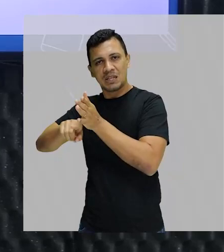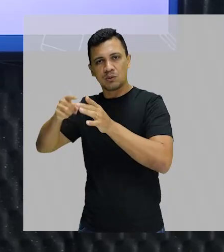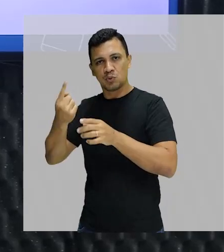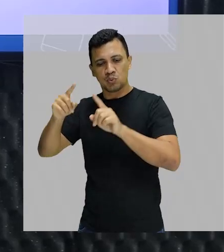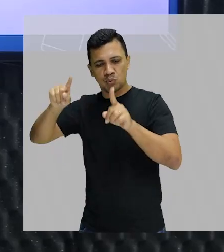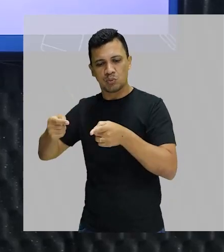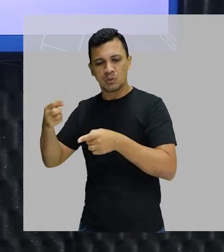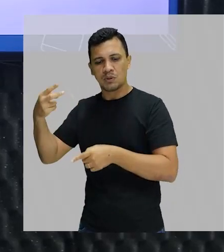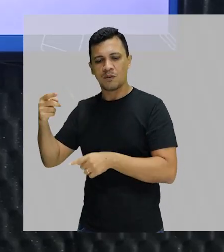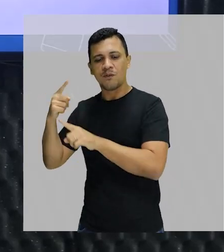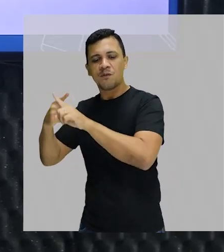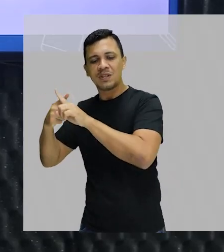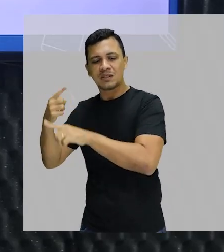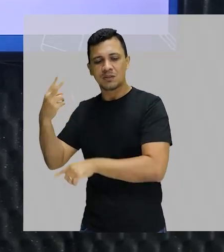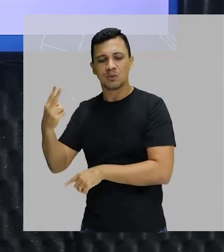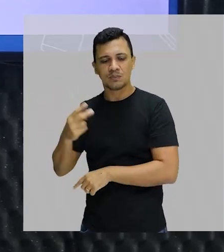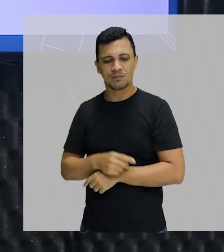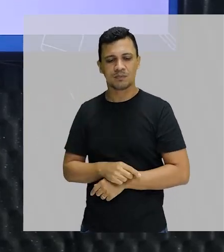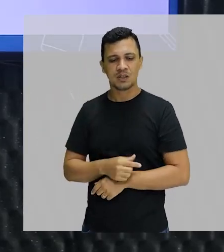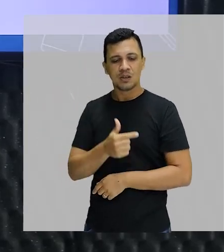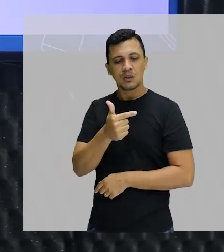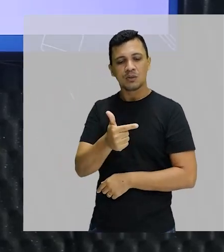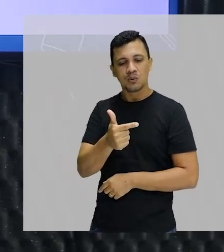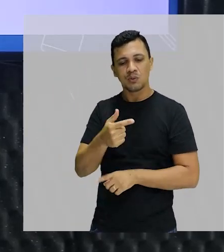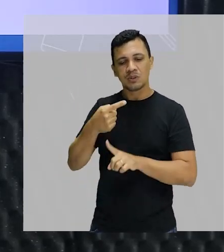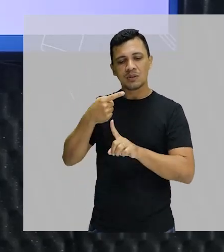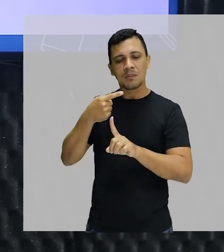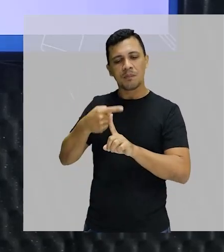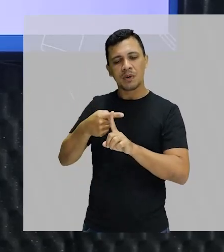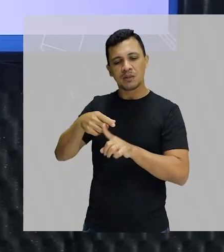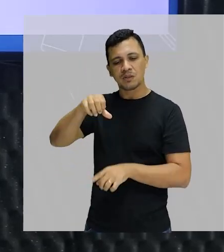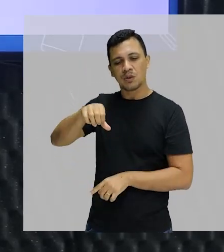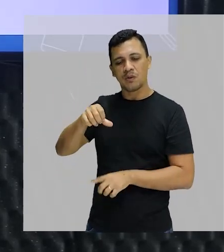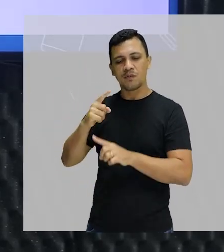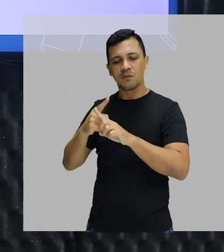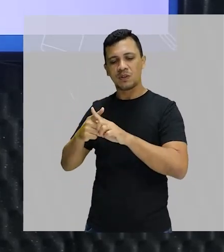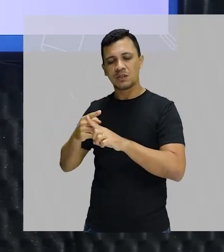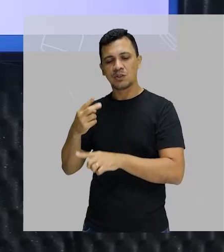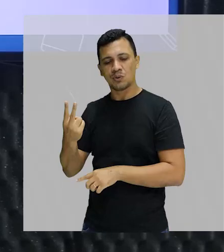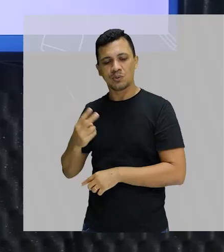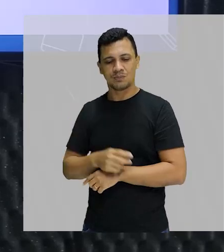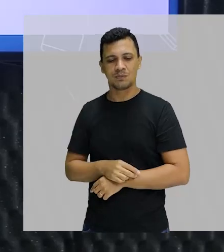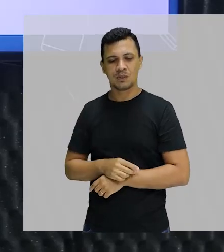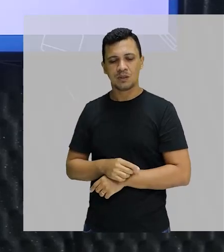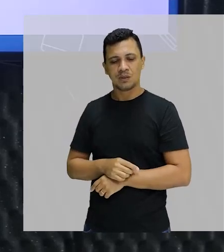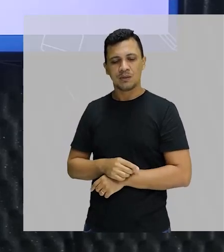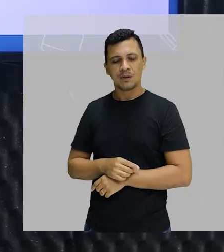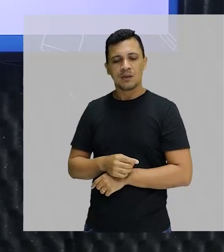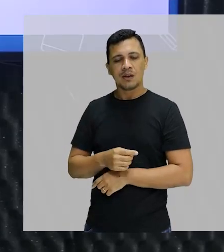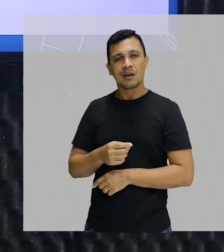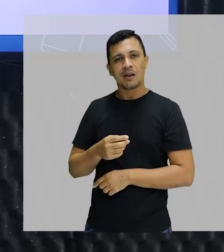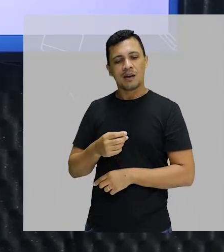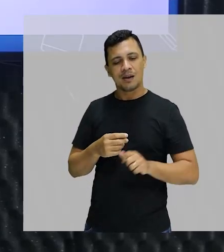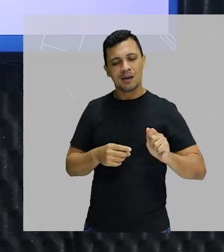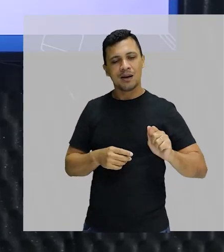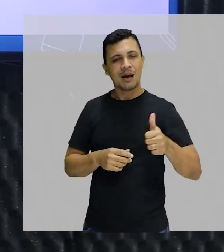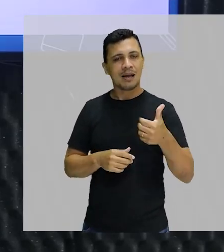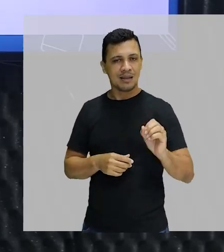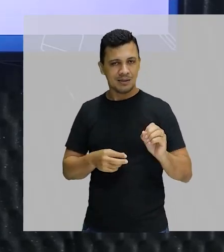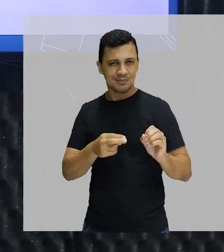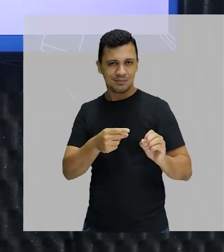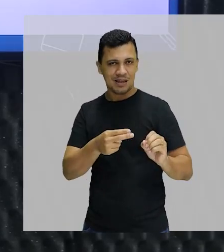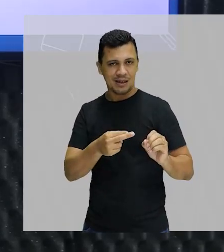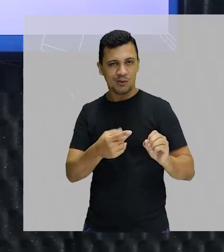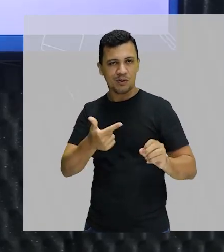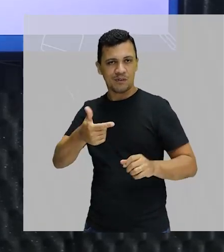dá 9, 9 vezes 2 deu 18, e 18 mais 2, 20. Pronto. Já